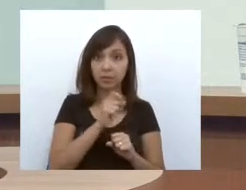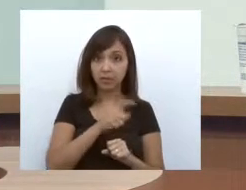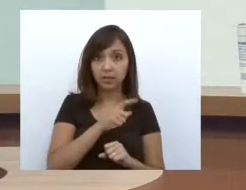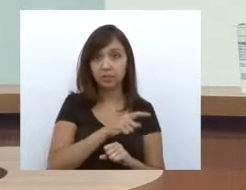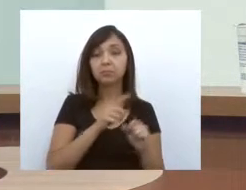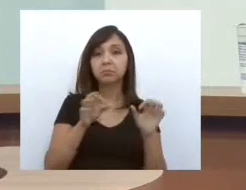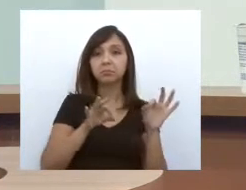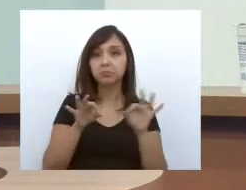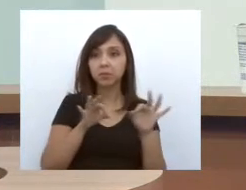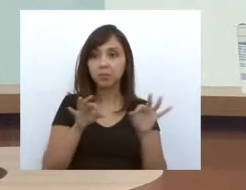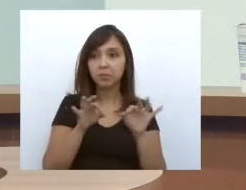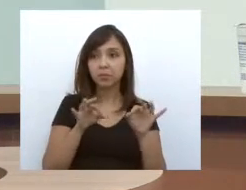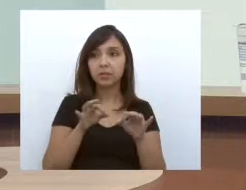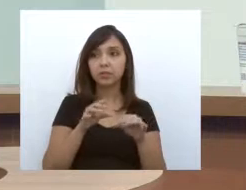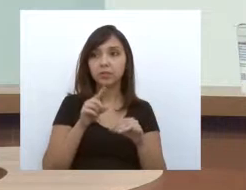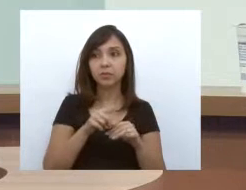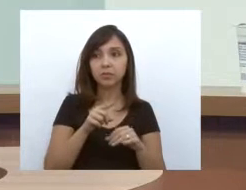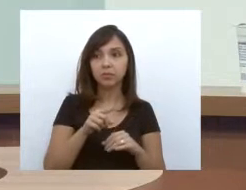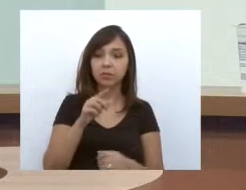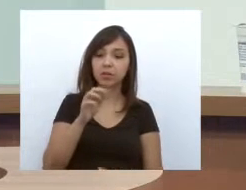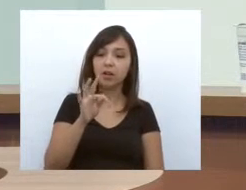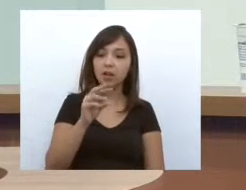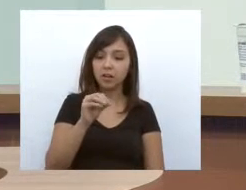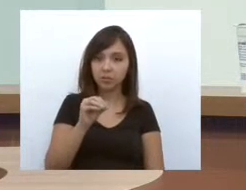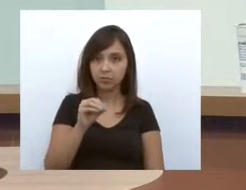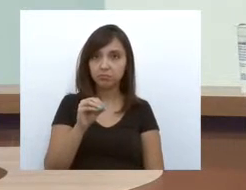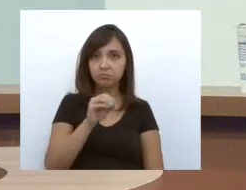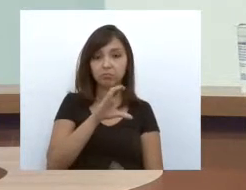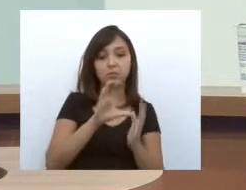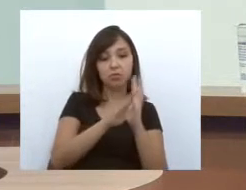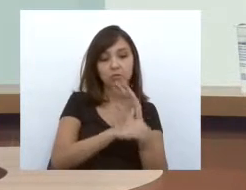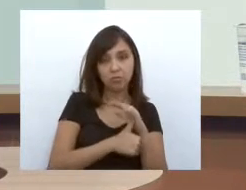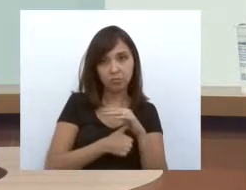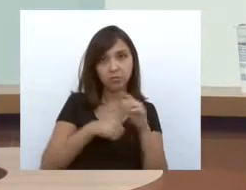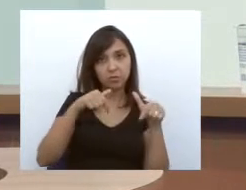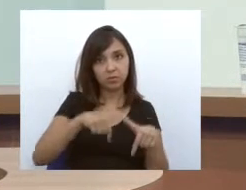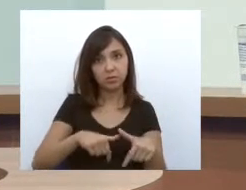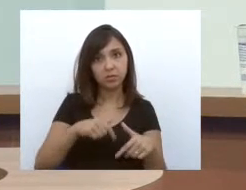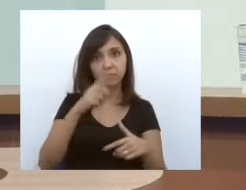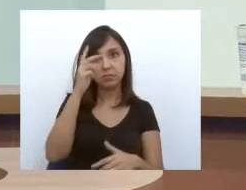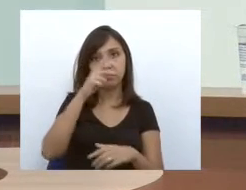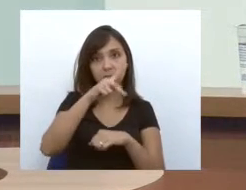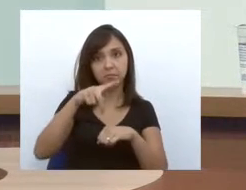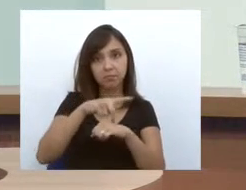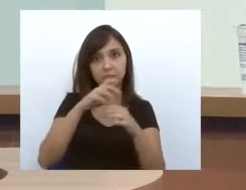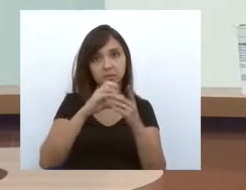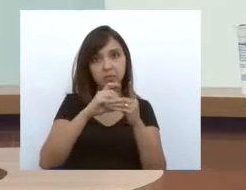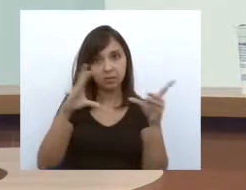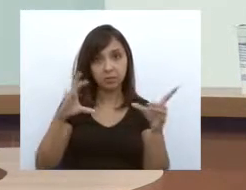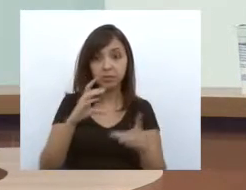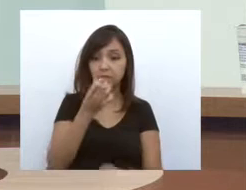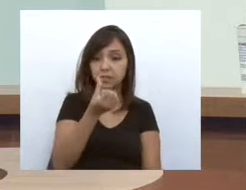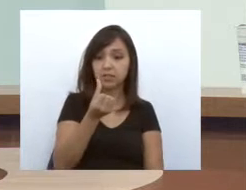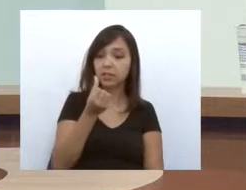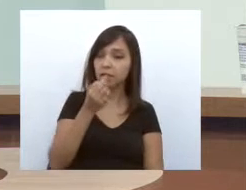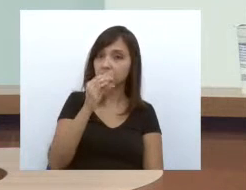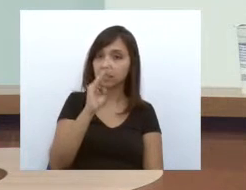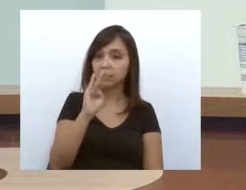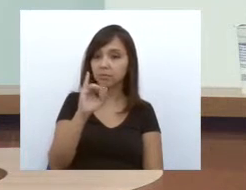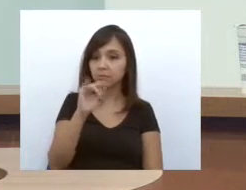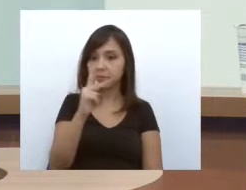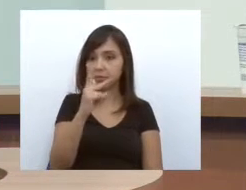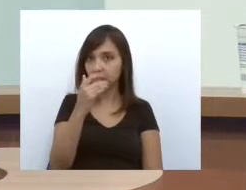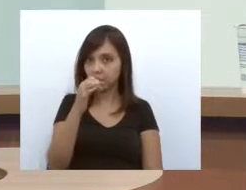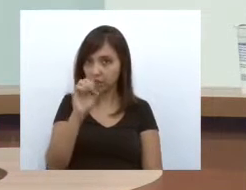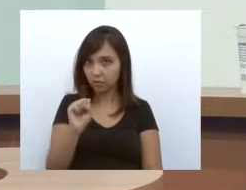foi protagonista do maior ato de corrupção da história de um país democrático. Os 6 bilhões desviados